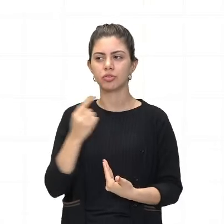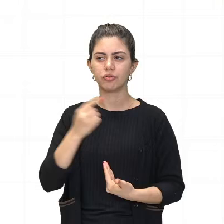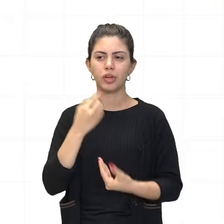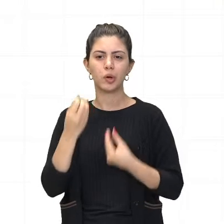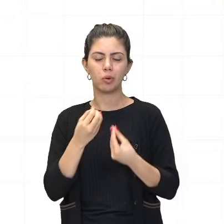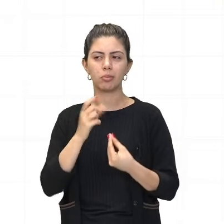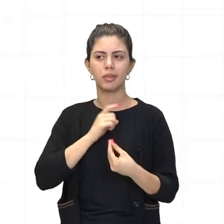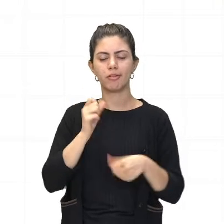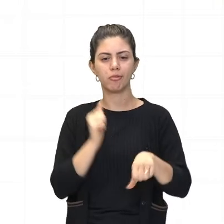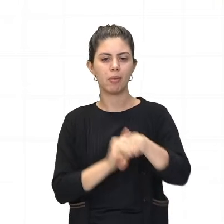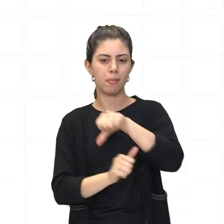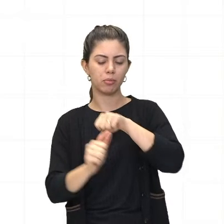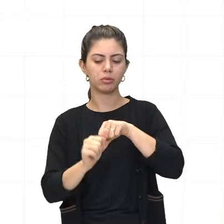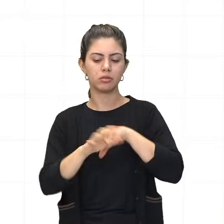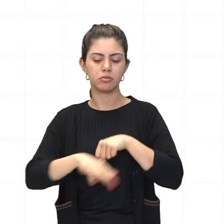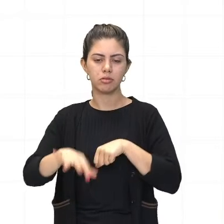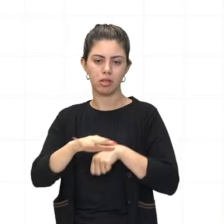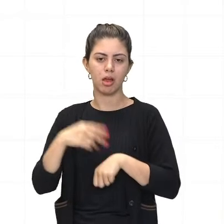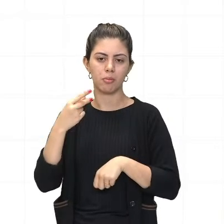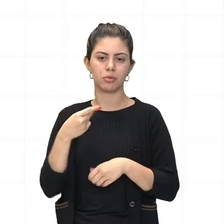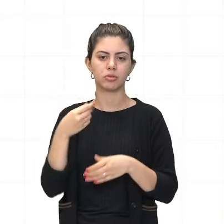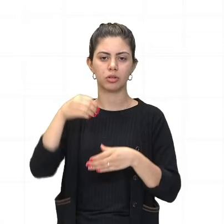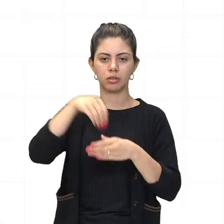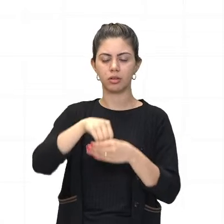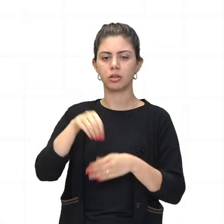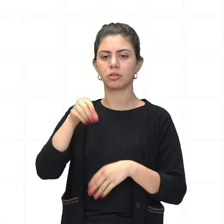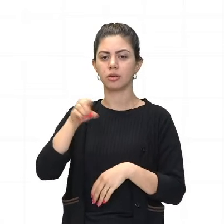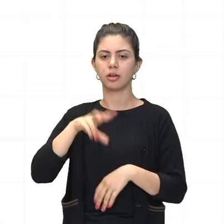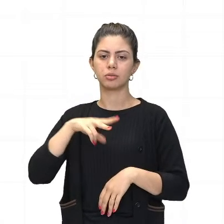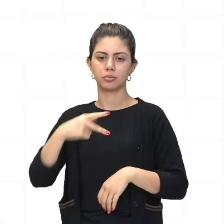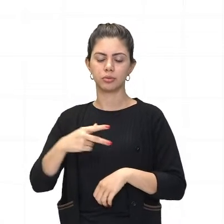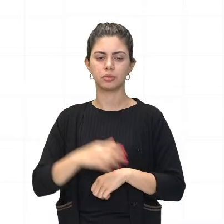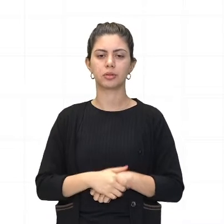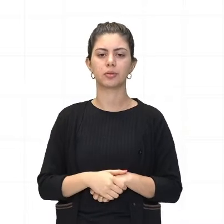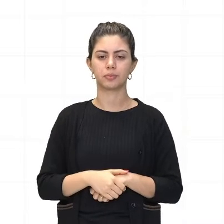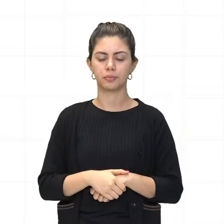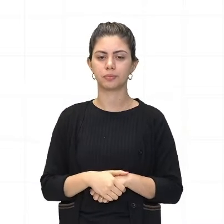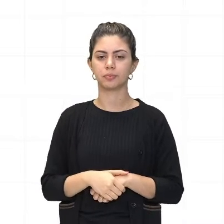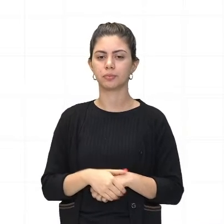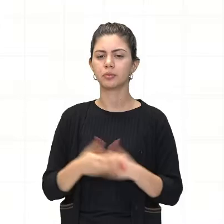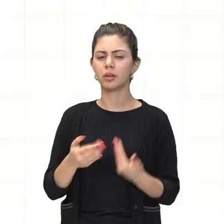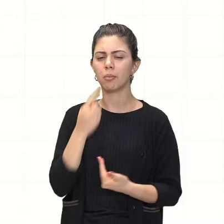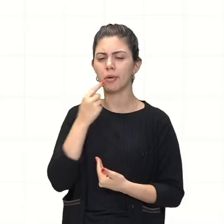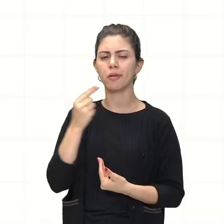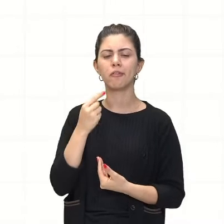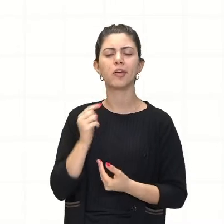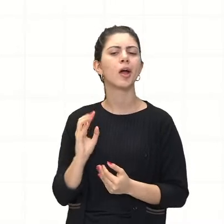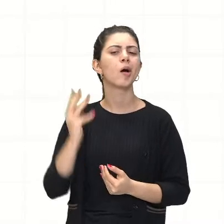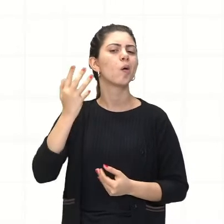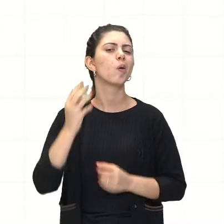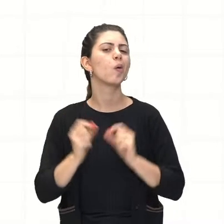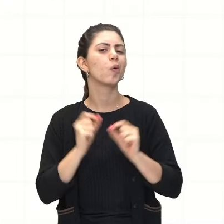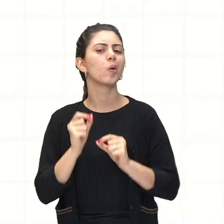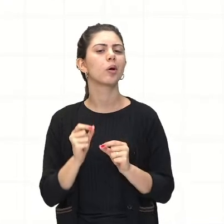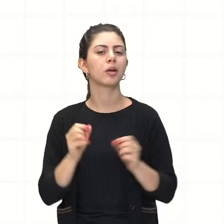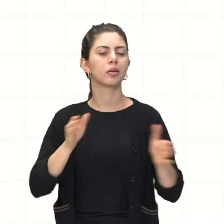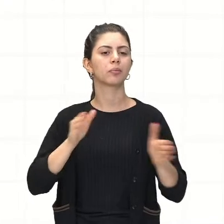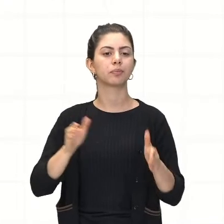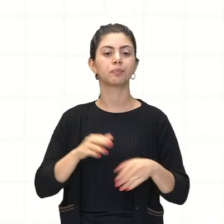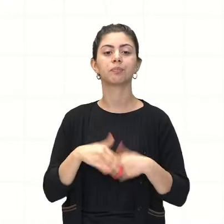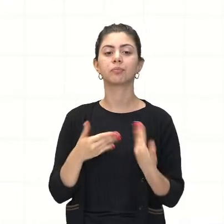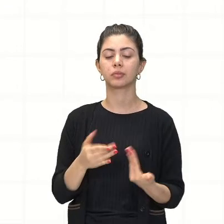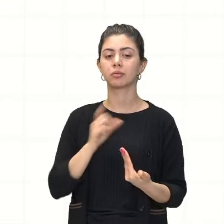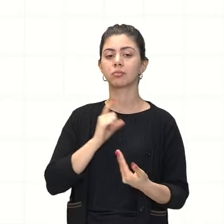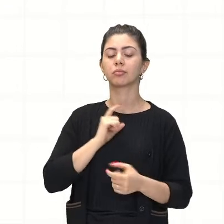reconfiguração política em Portugal. Vamos entender o que aconteceu para que houvesse a Revolução de Avis. Foi uma